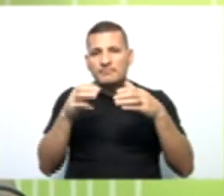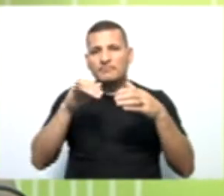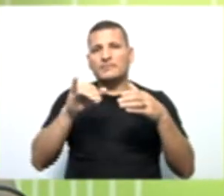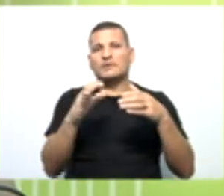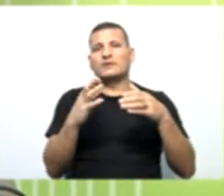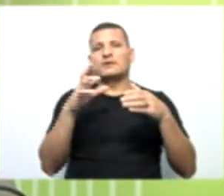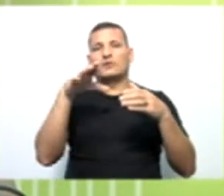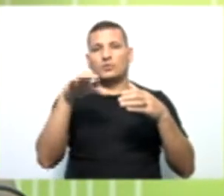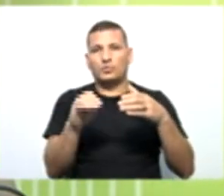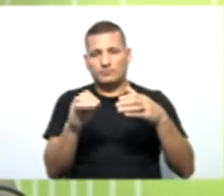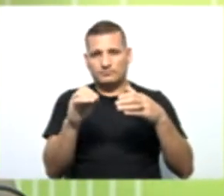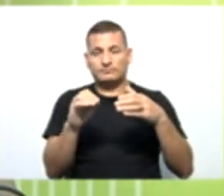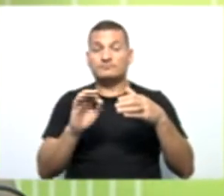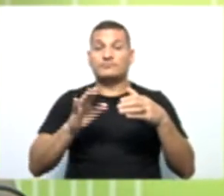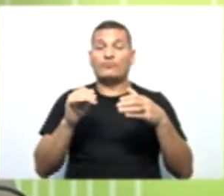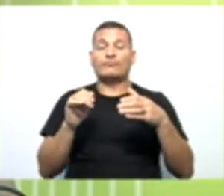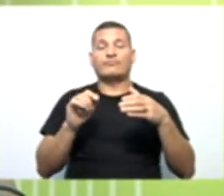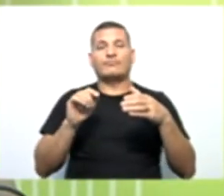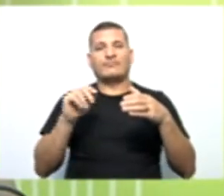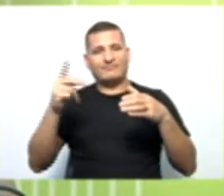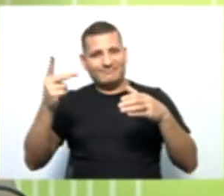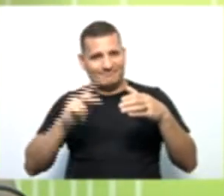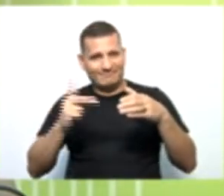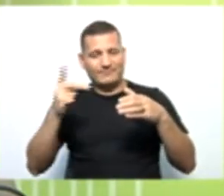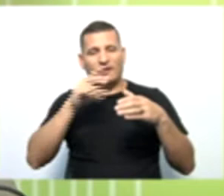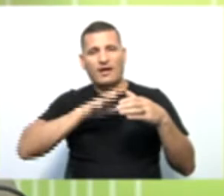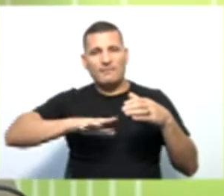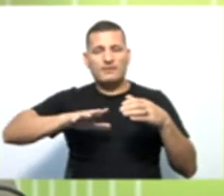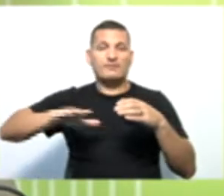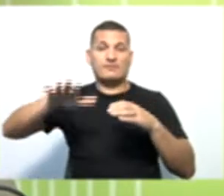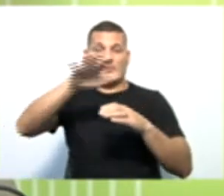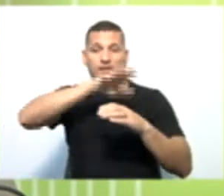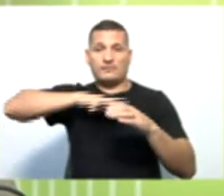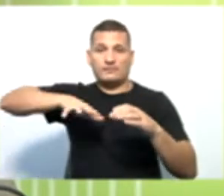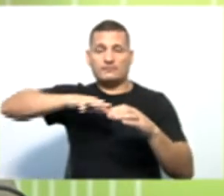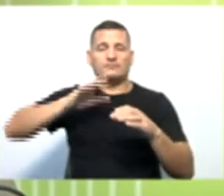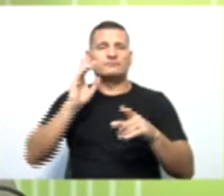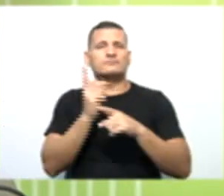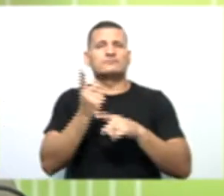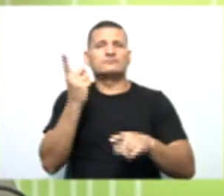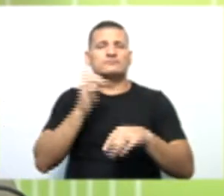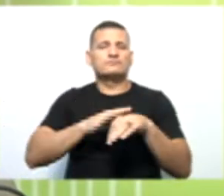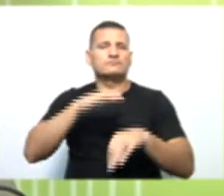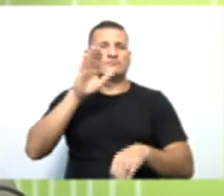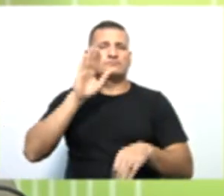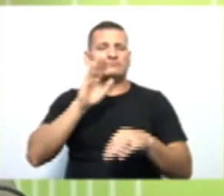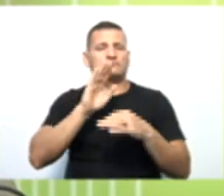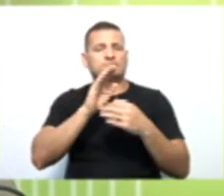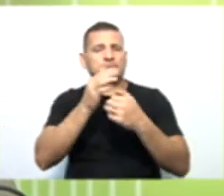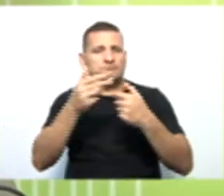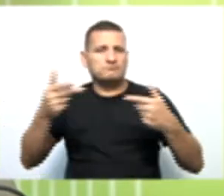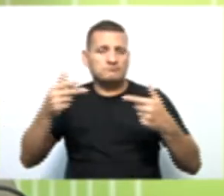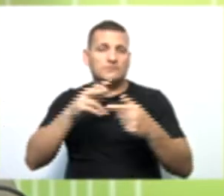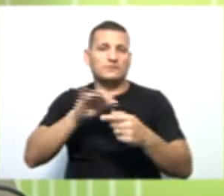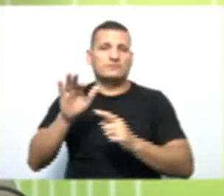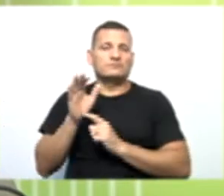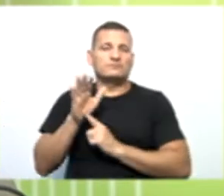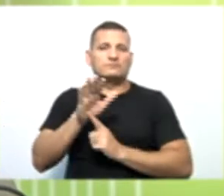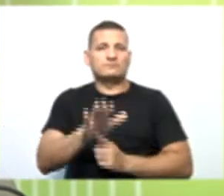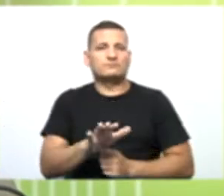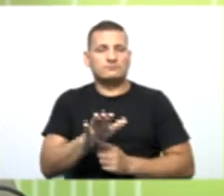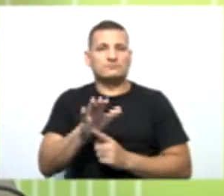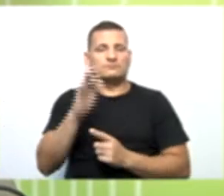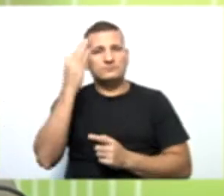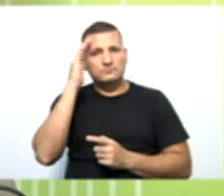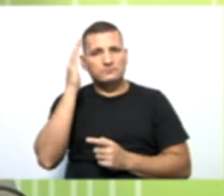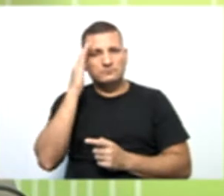e nesses dois ambientes nós vamos encontrar mais situações que vão auxiliar no